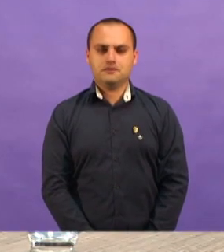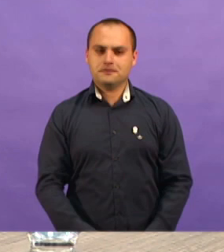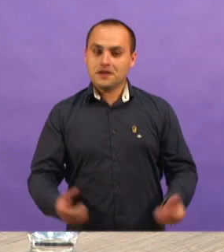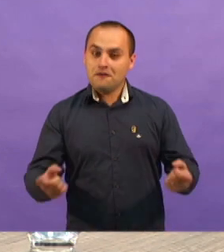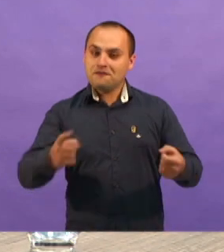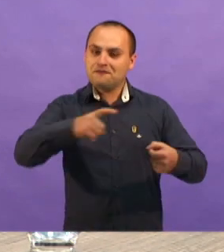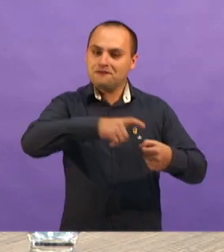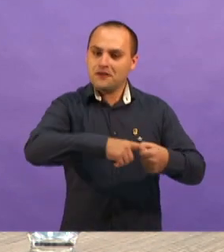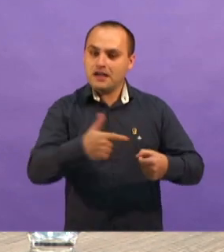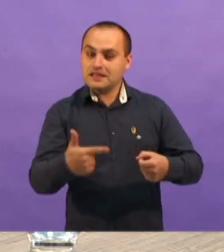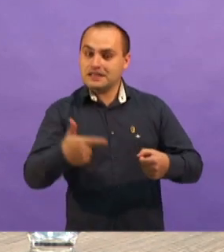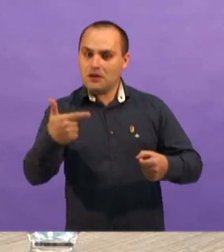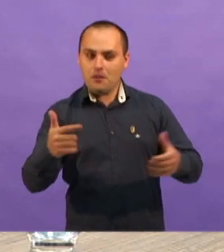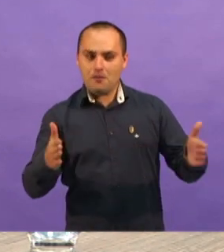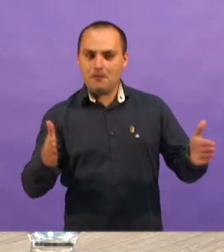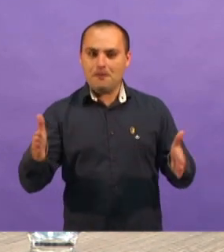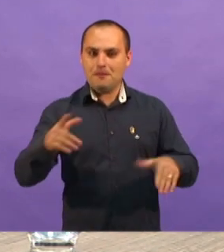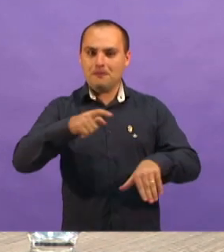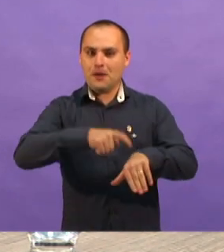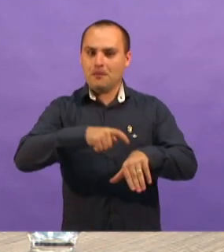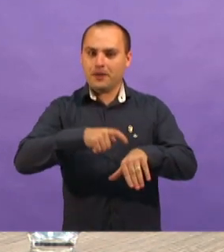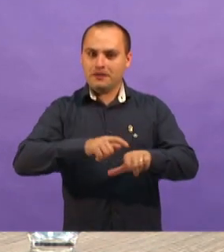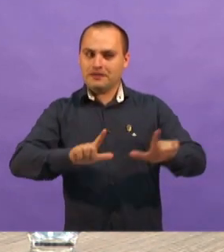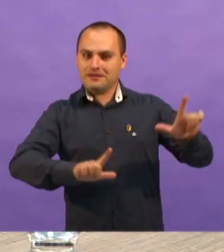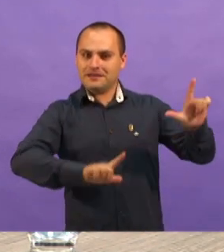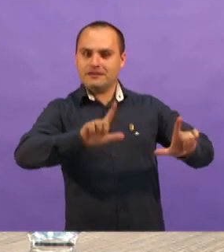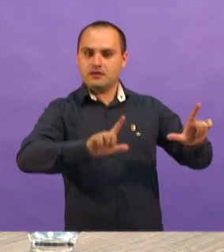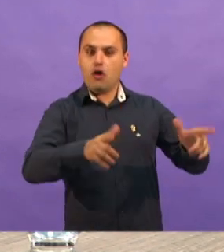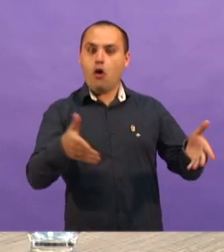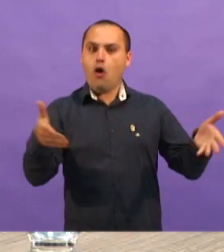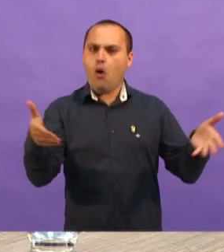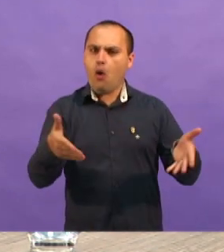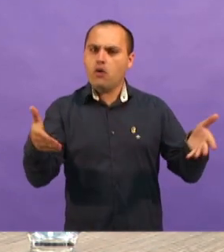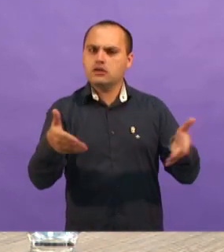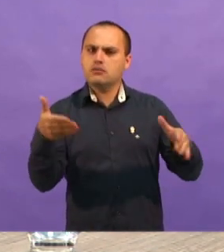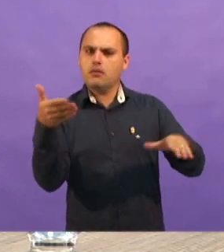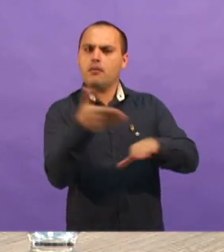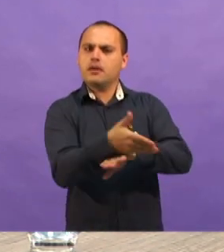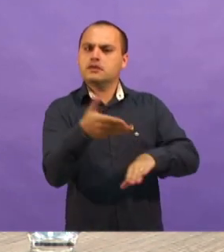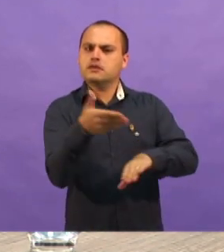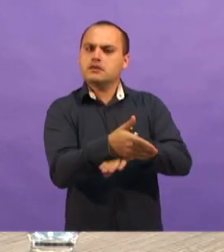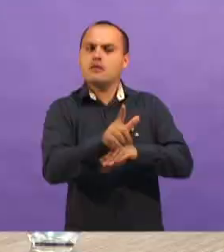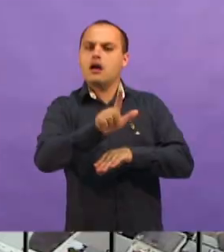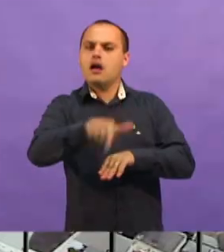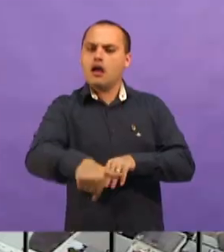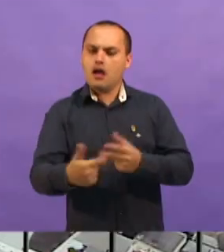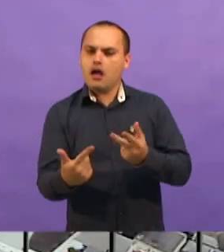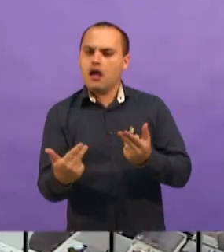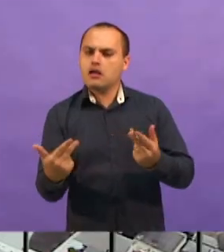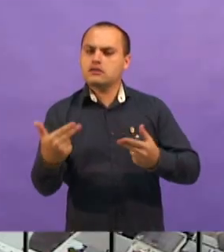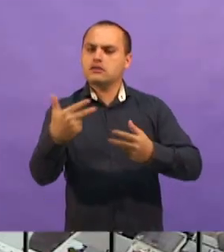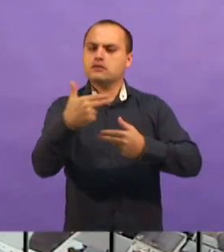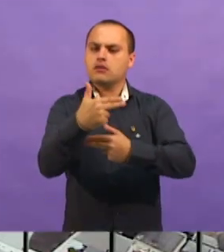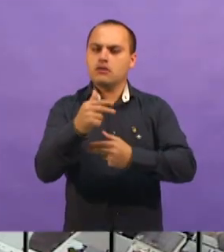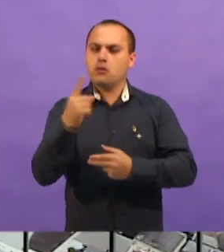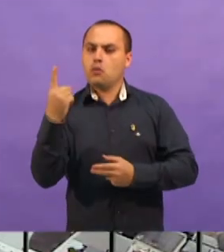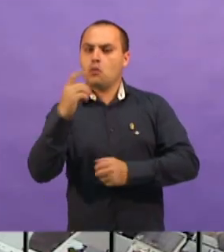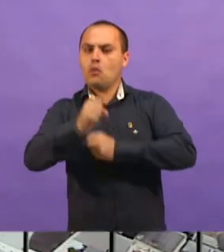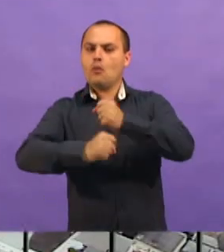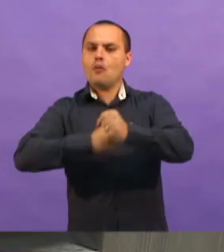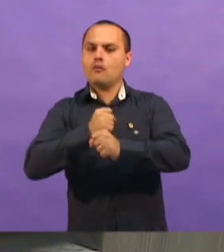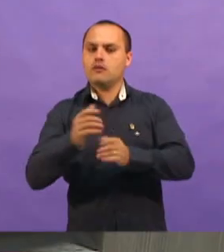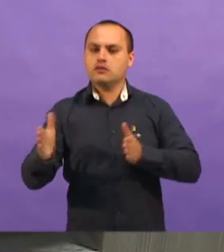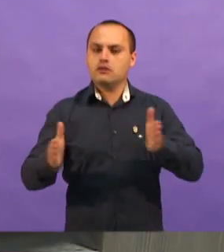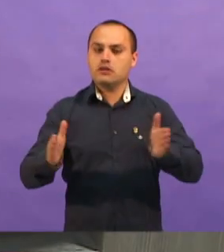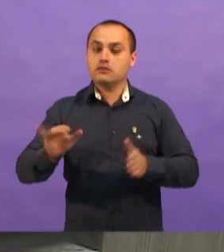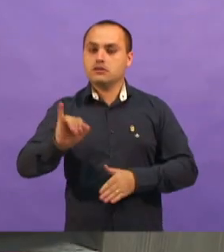Voltamos com o segundo bloco do Câmara Aberta. Hoje participa conosco o editor do Anuário de Itajaí, Rogério Lenzi. Bom, Rogério, então